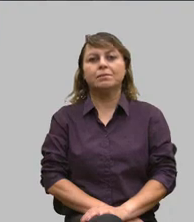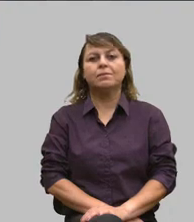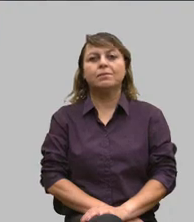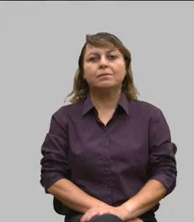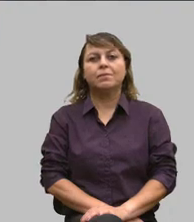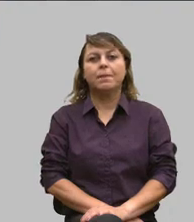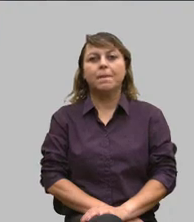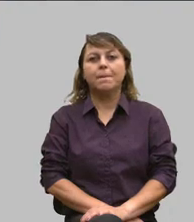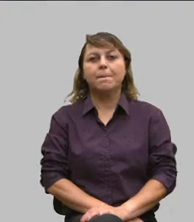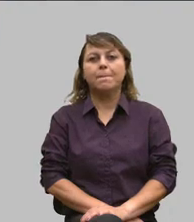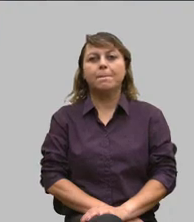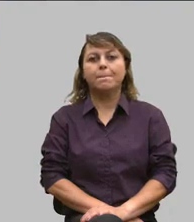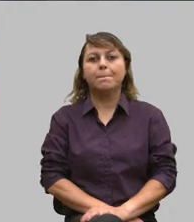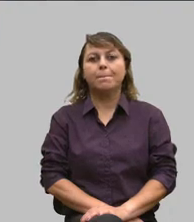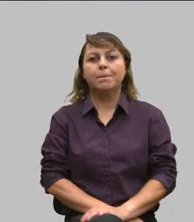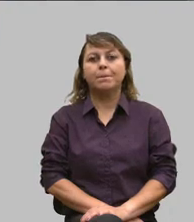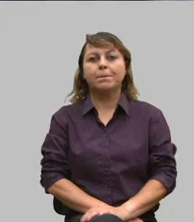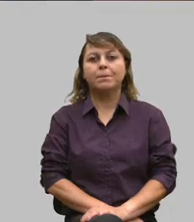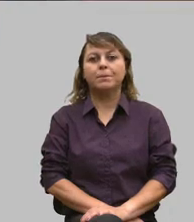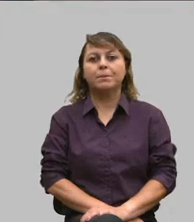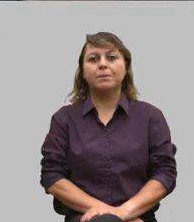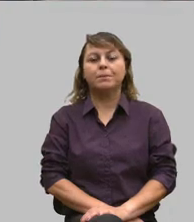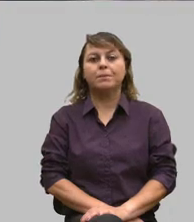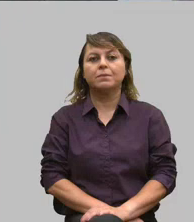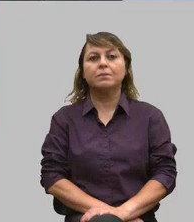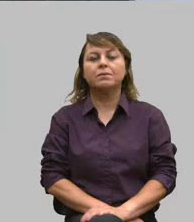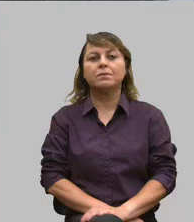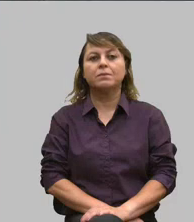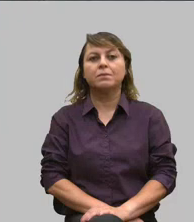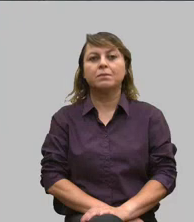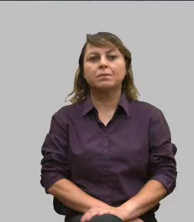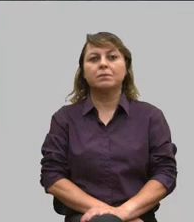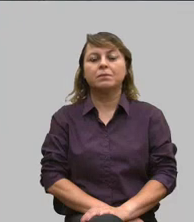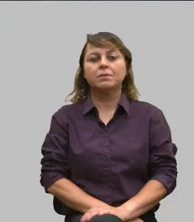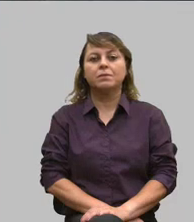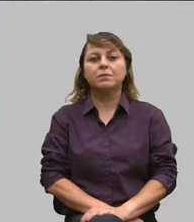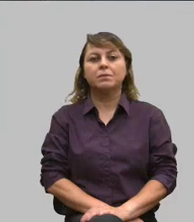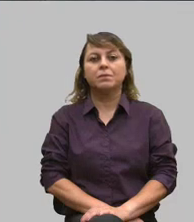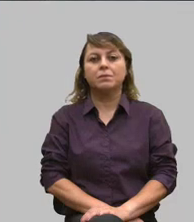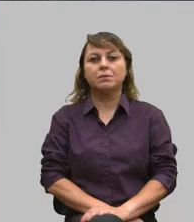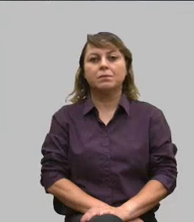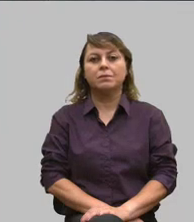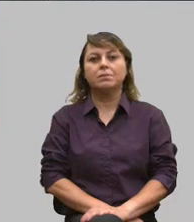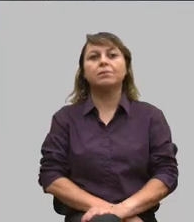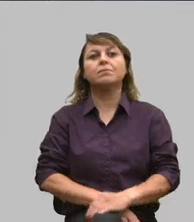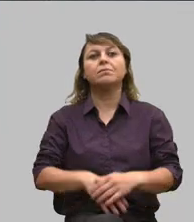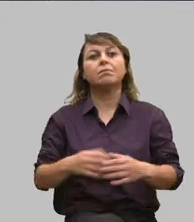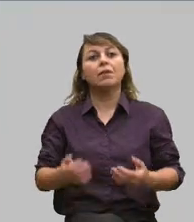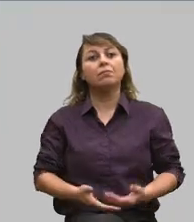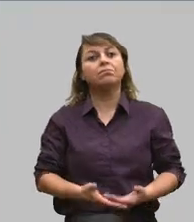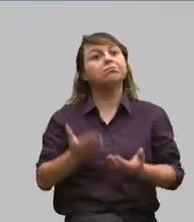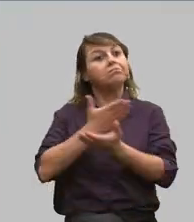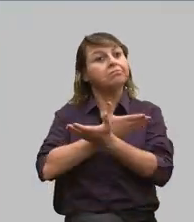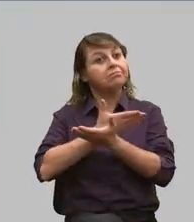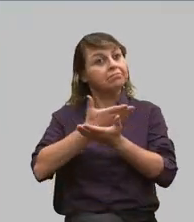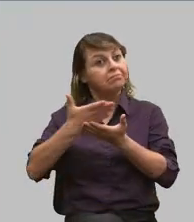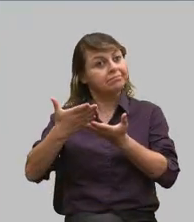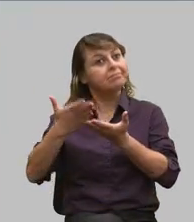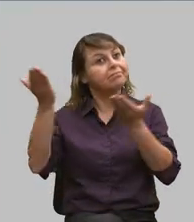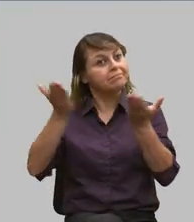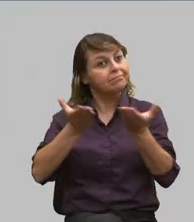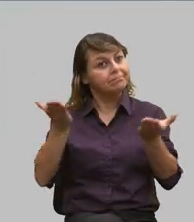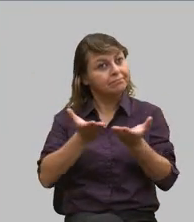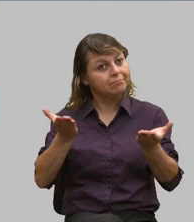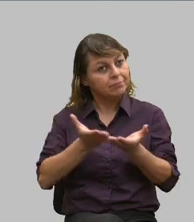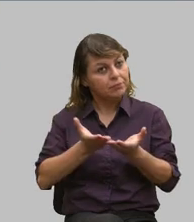mesa eles V eles V bom passo a palavra deputado deone Pinheiro autora do